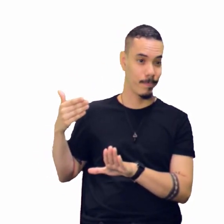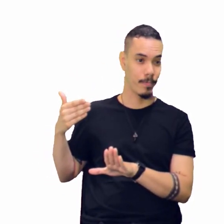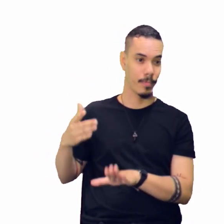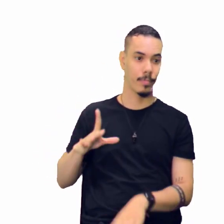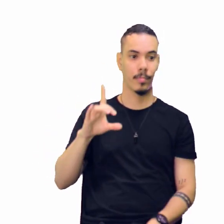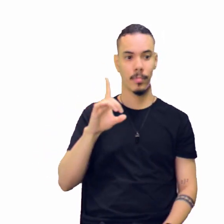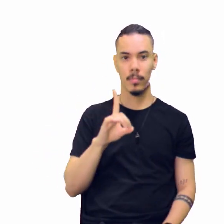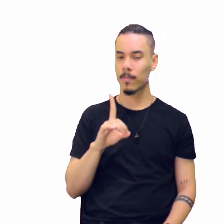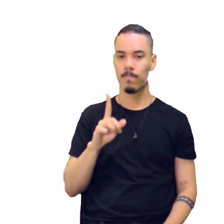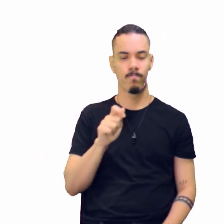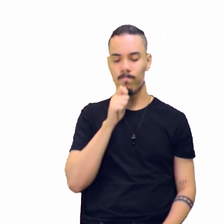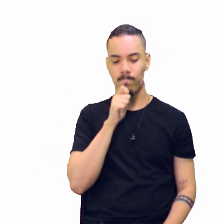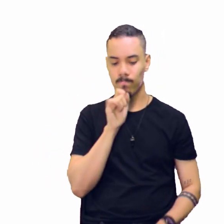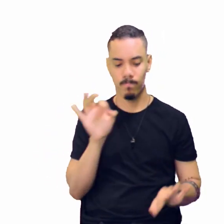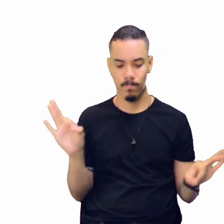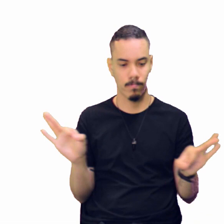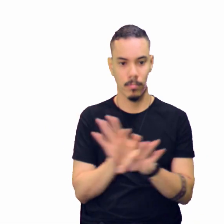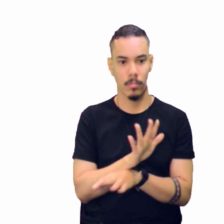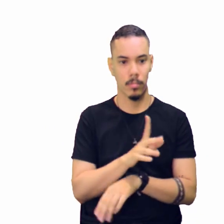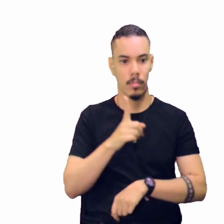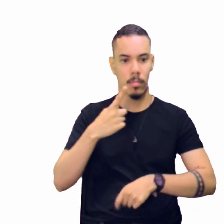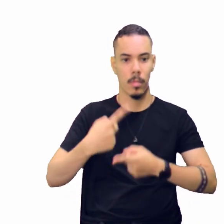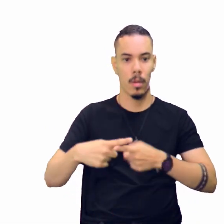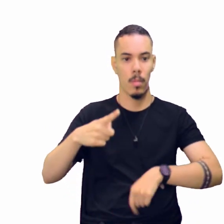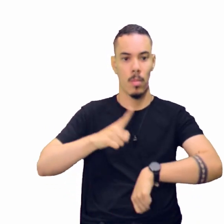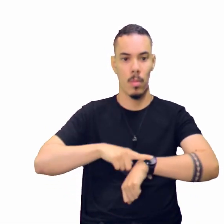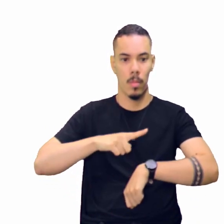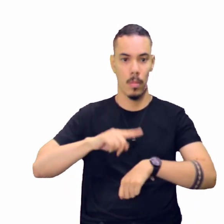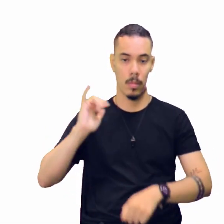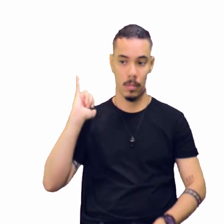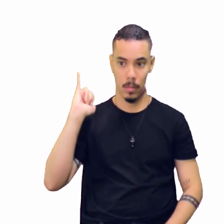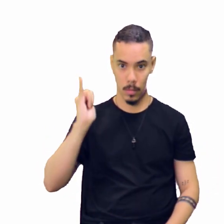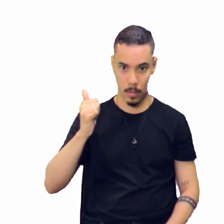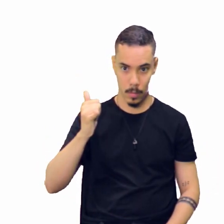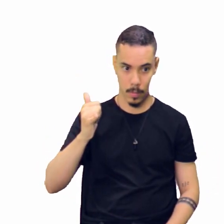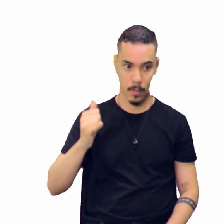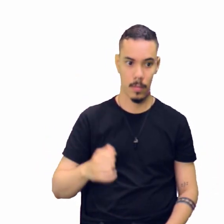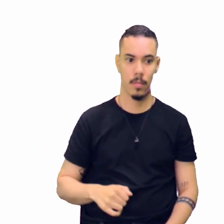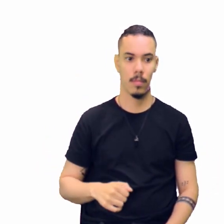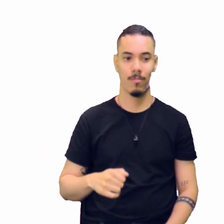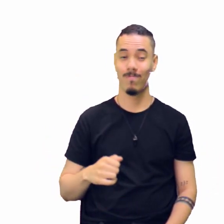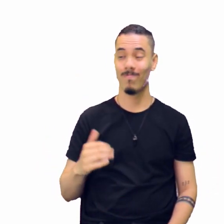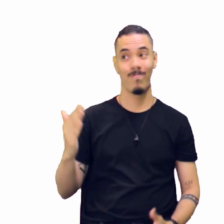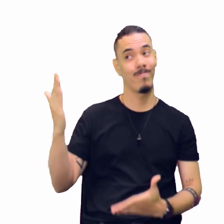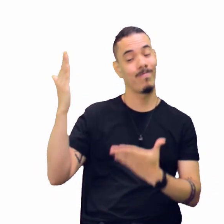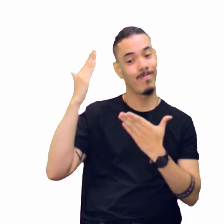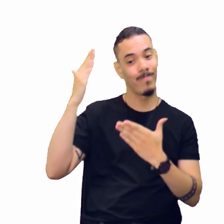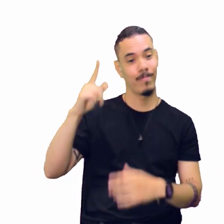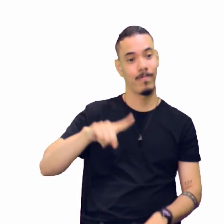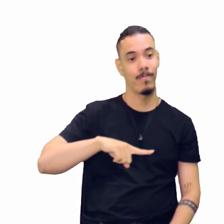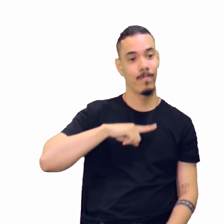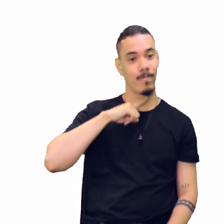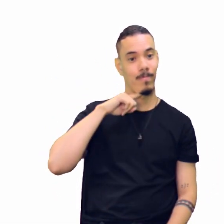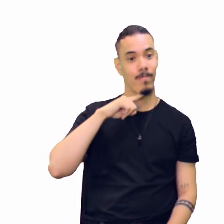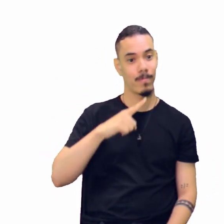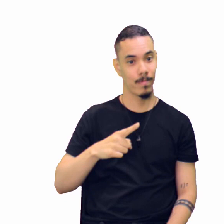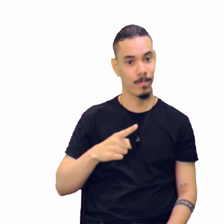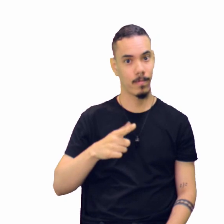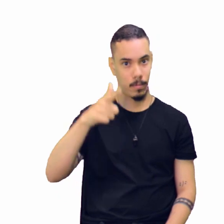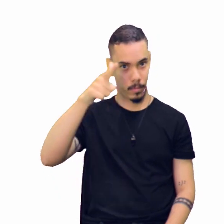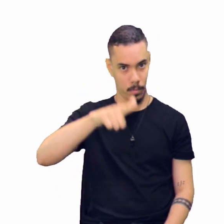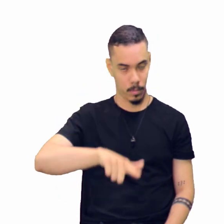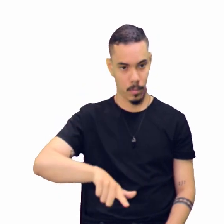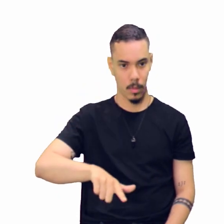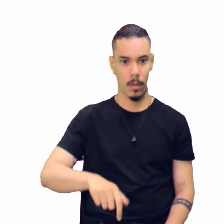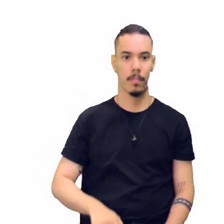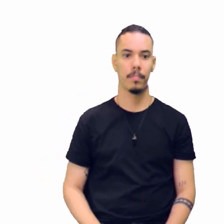D, inacabado no momento que era errado. E, incerto ou duvidoso. Vou ler novamente a